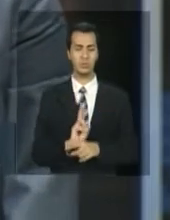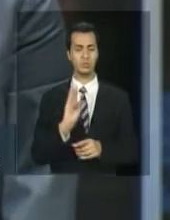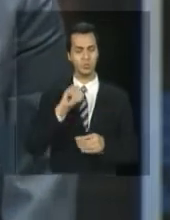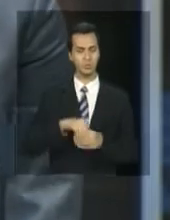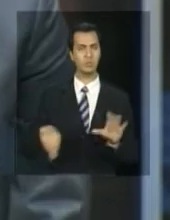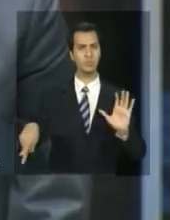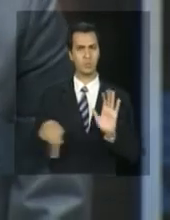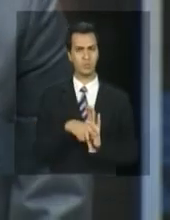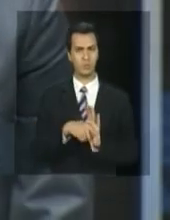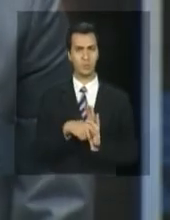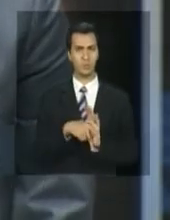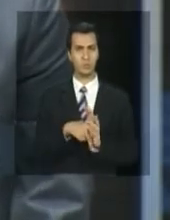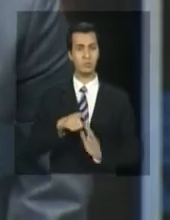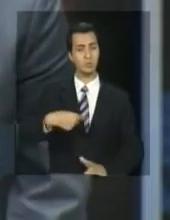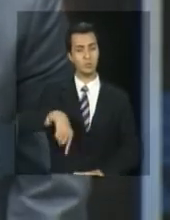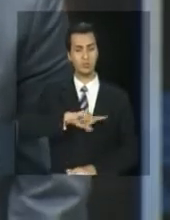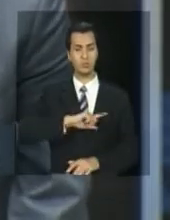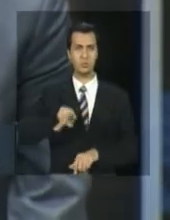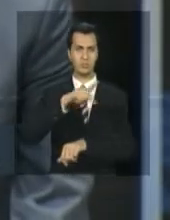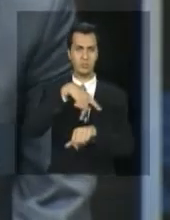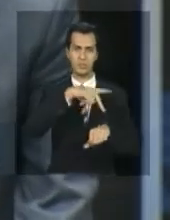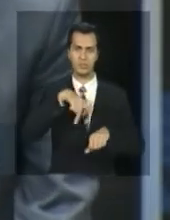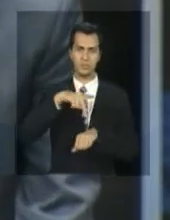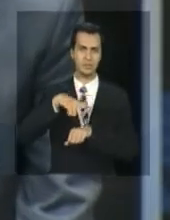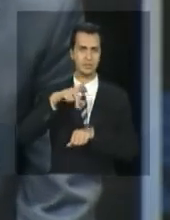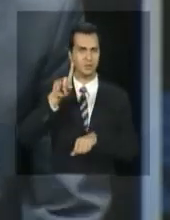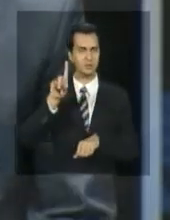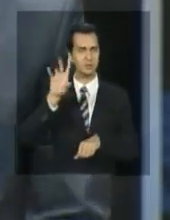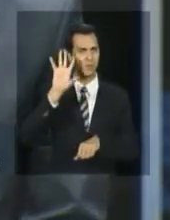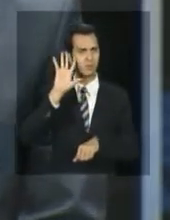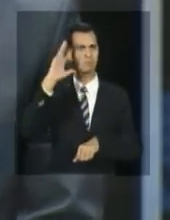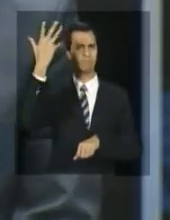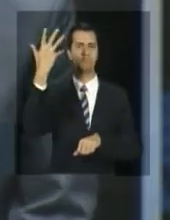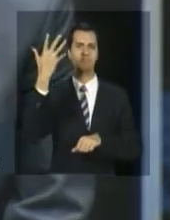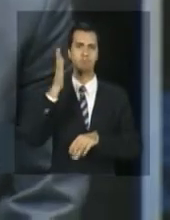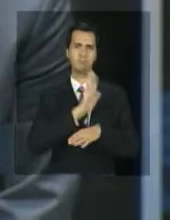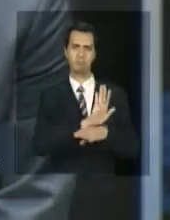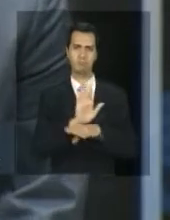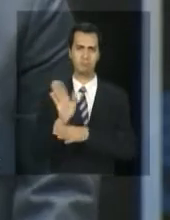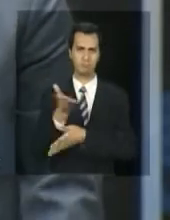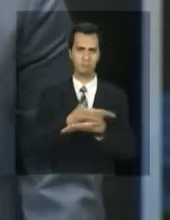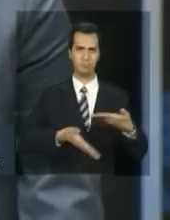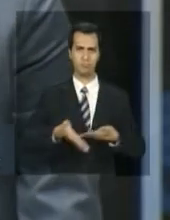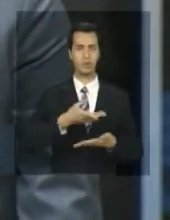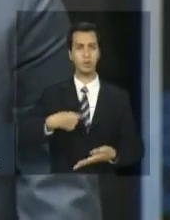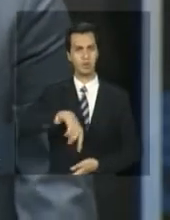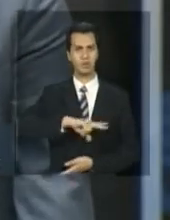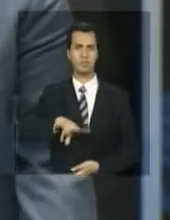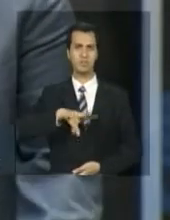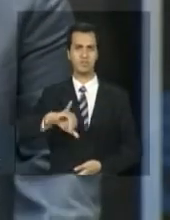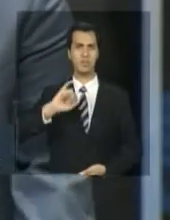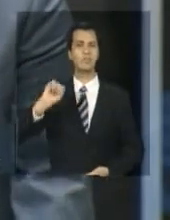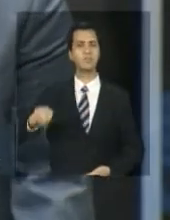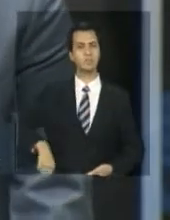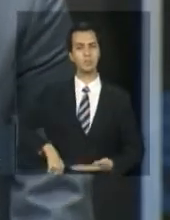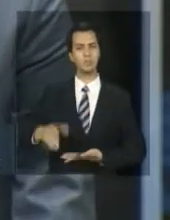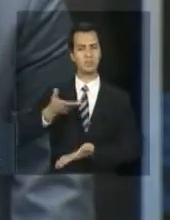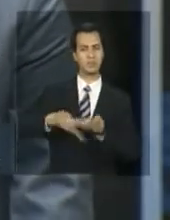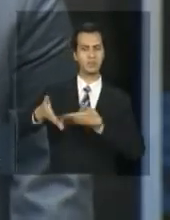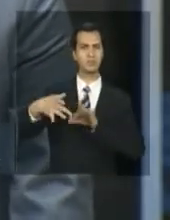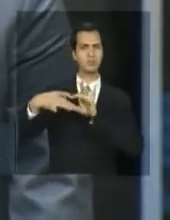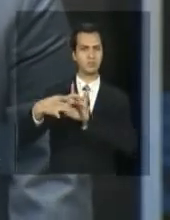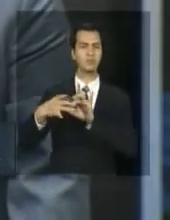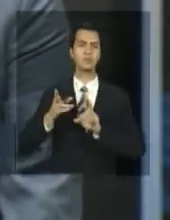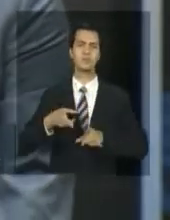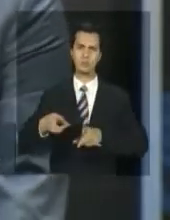traçada pela própria região. Seguiremos estreitando nossas relações diplomáticas, abrindo novos